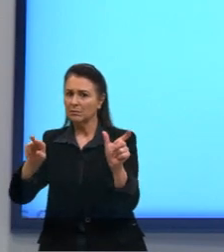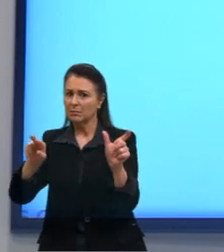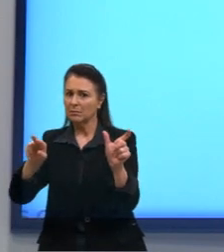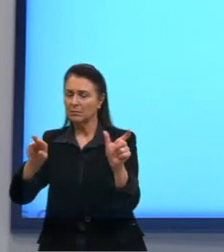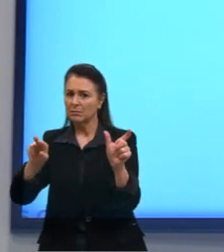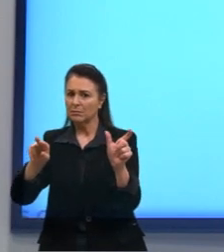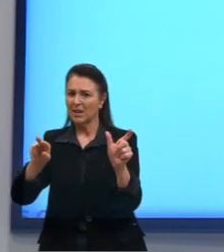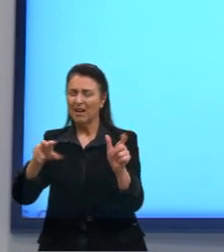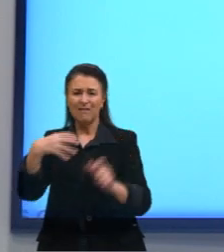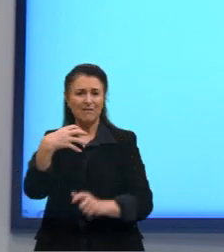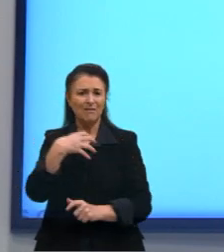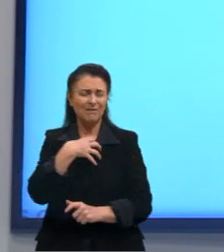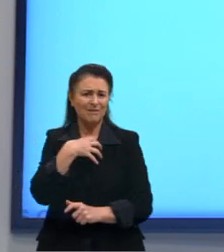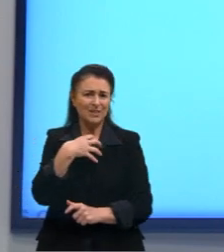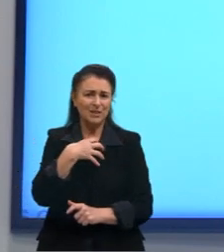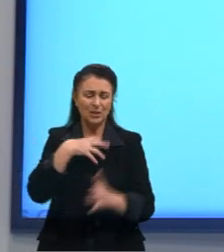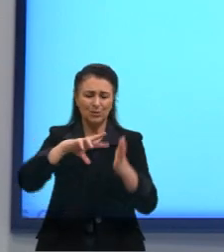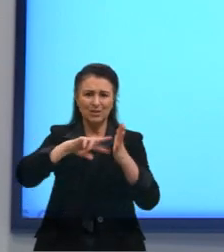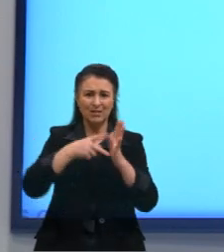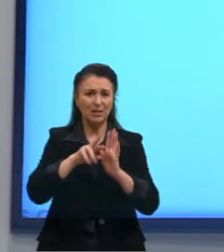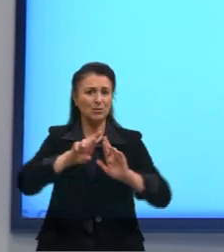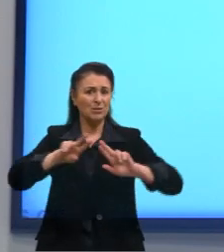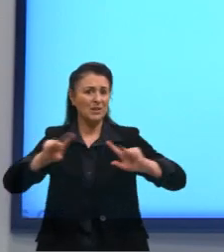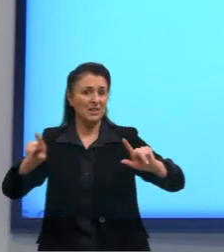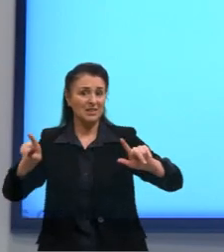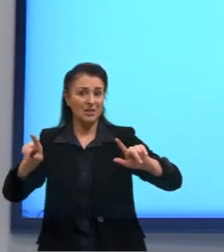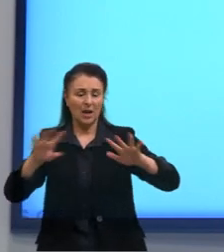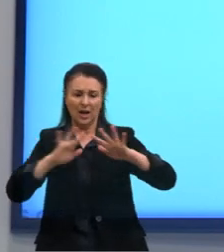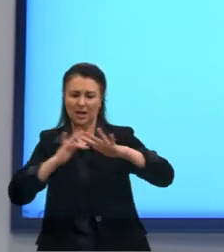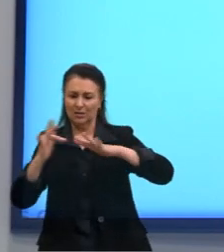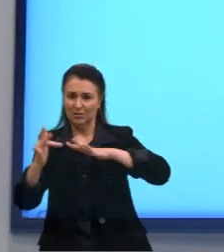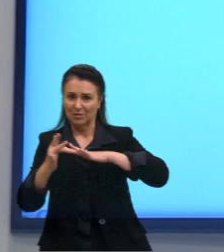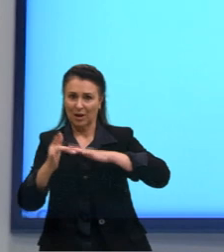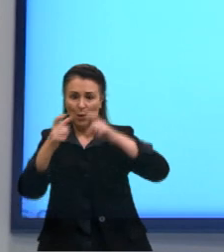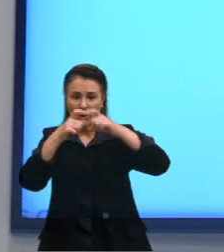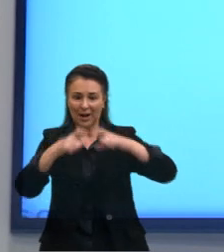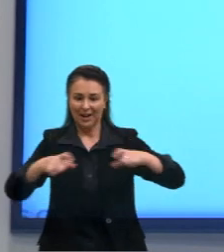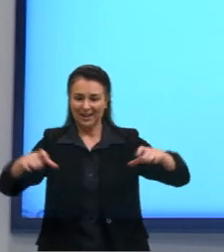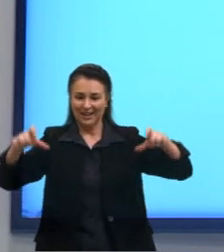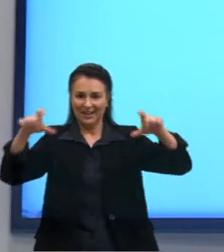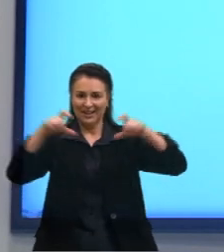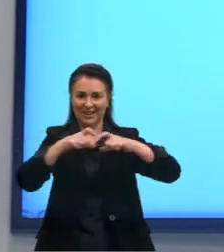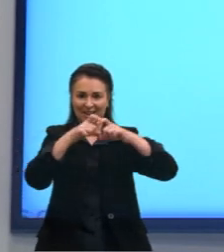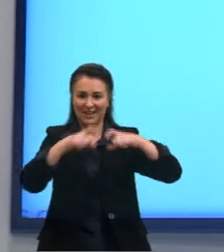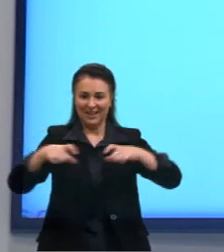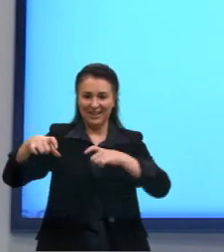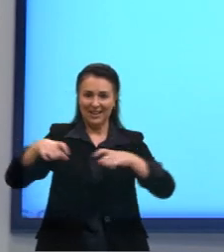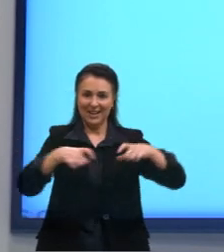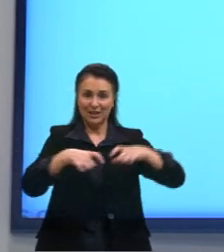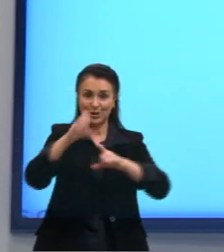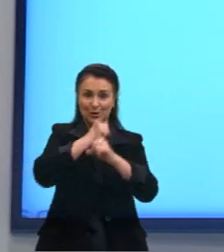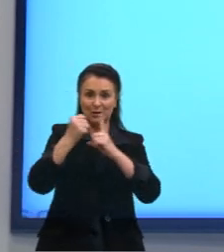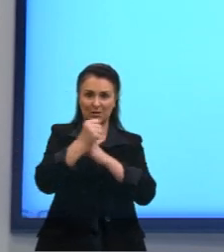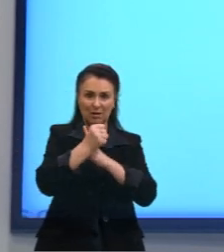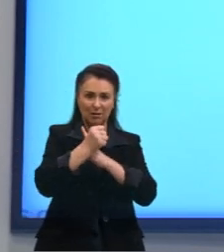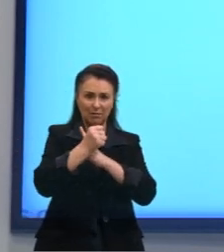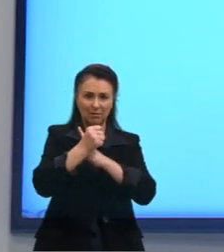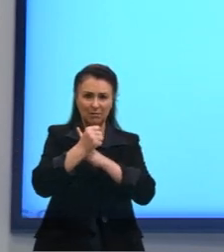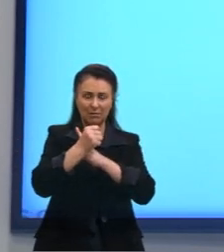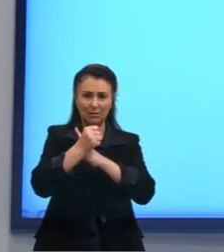os múltiplos sentidos da expressão rede social para transmitir a ideia que pretende veicular